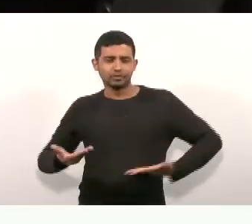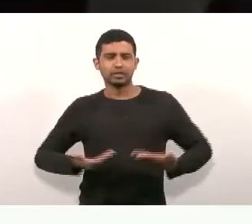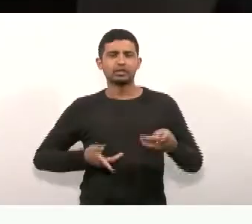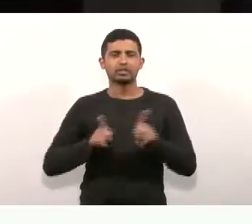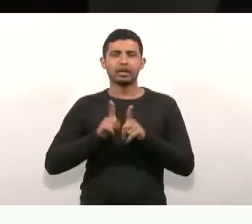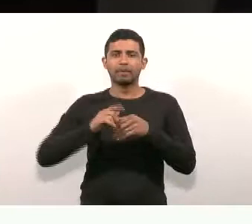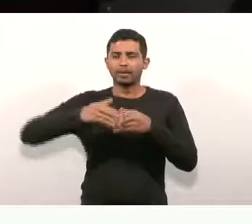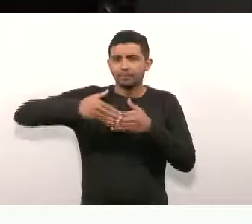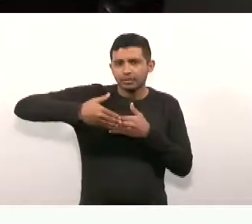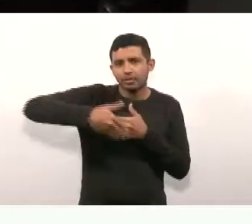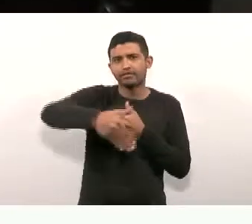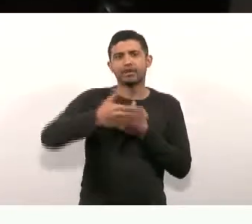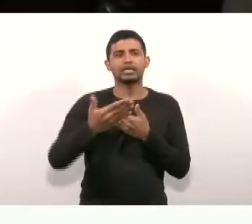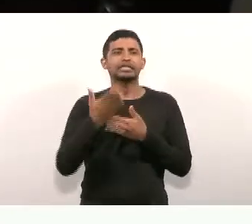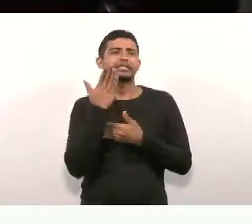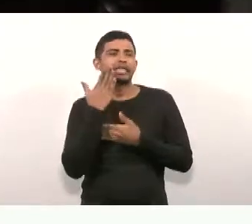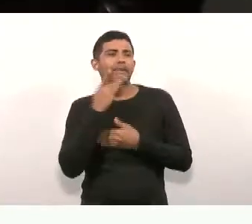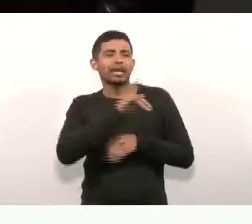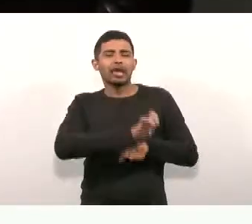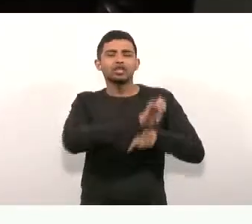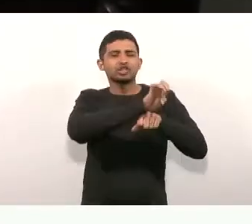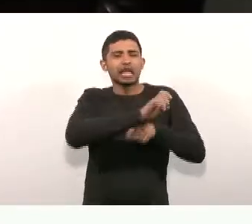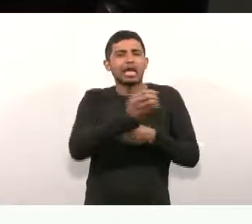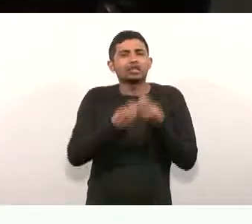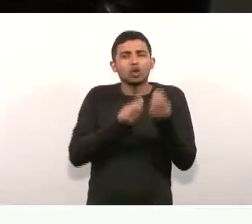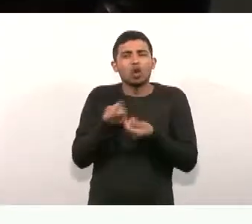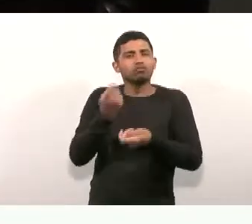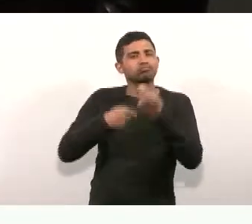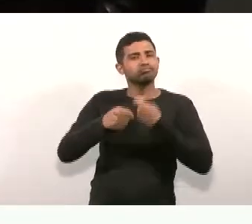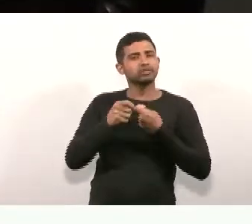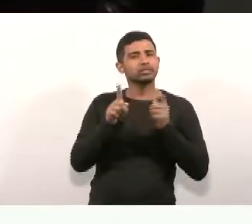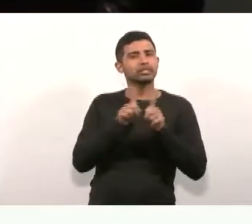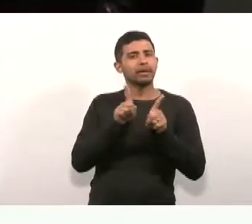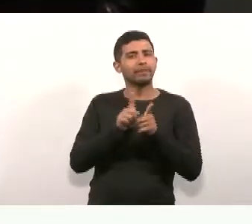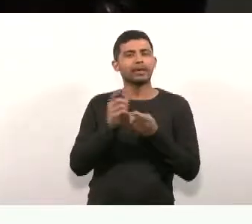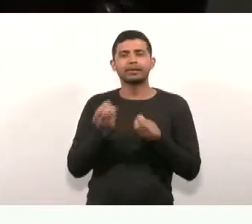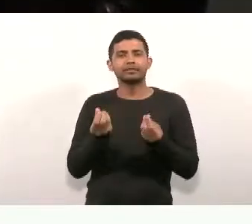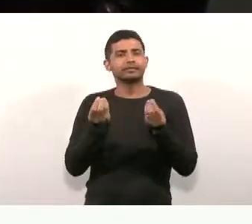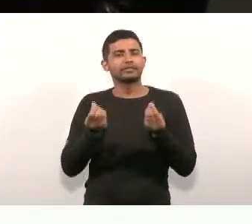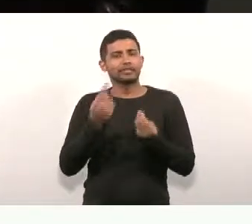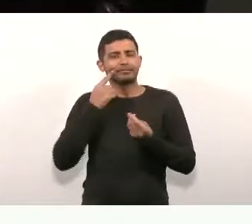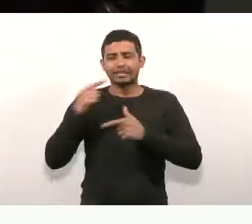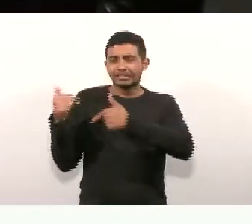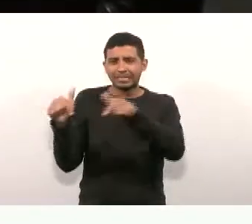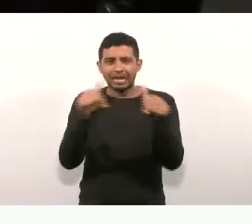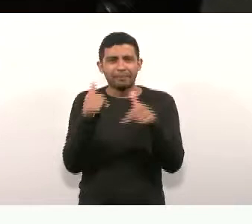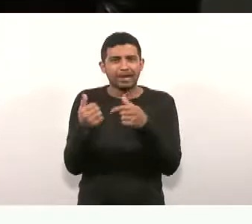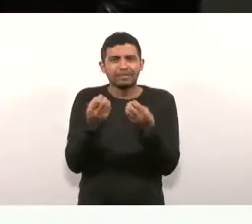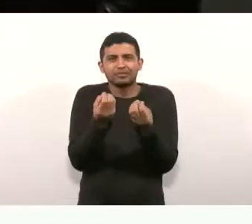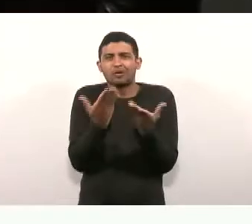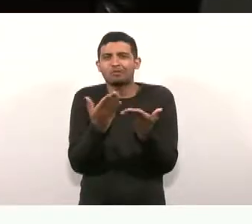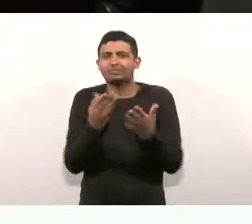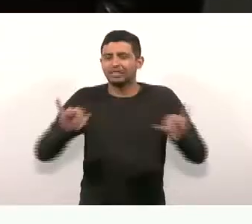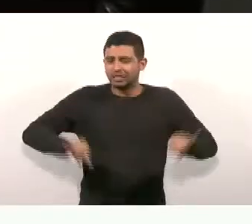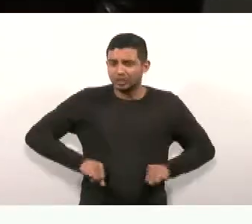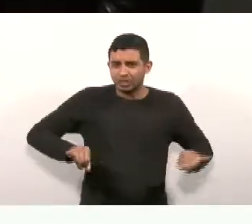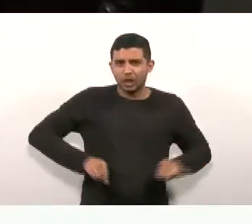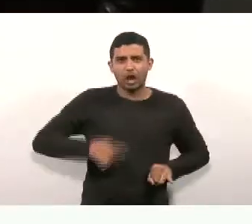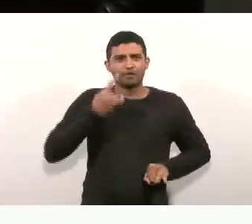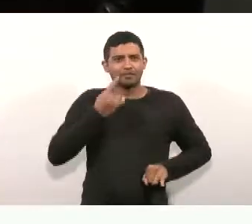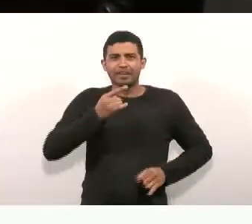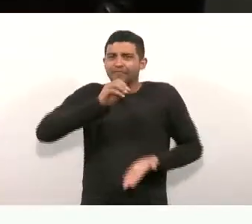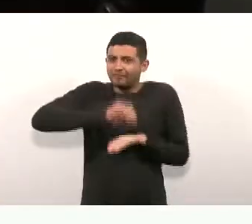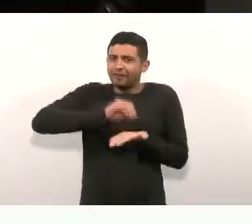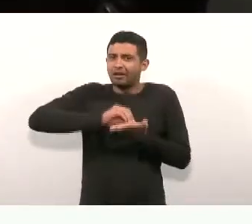tange a arrecadação do Estado e o mercado de trabalho, que ficaria realmente afetado com uma baixa na mão de obra